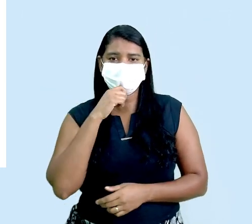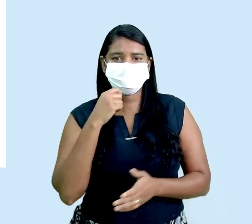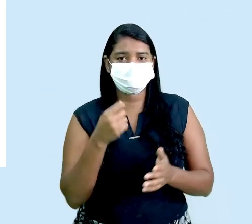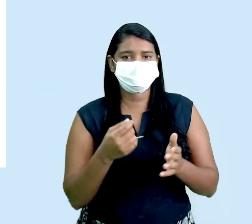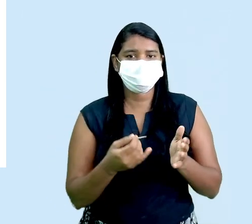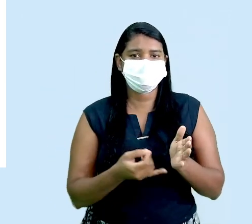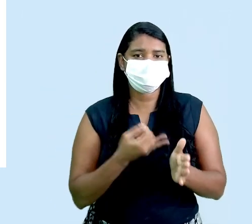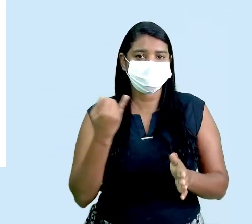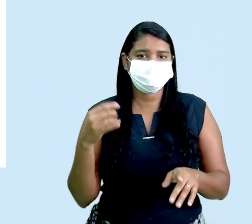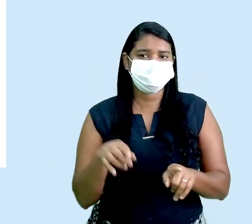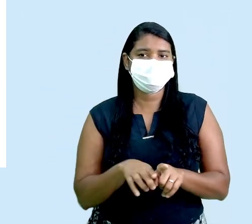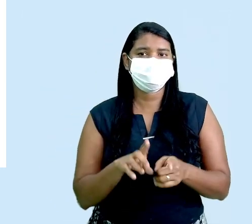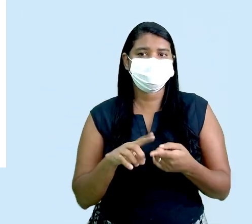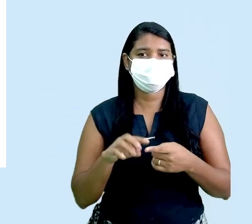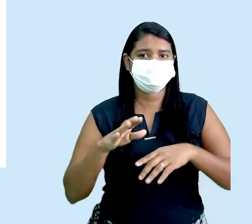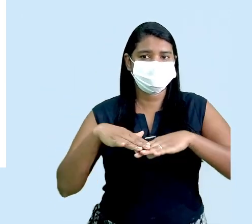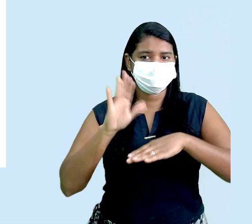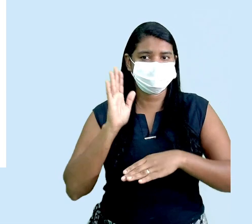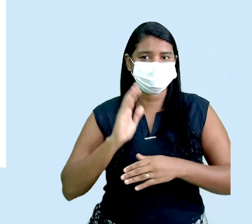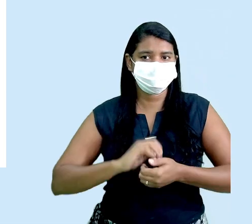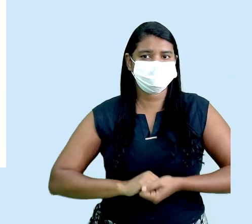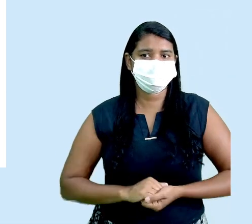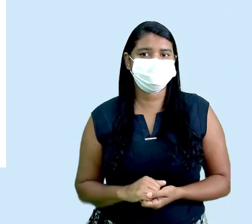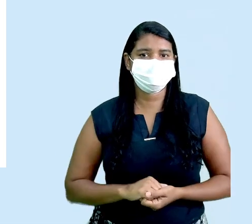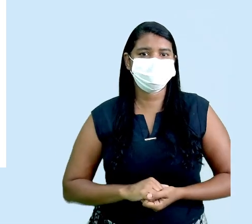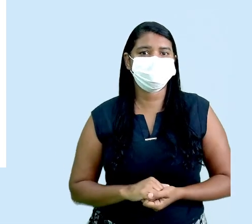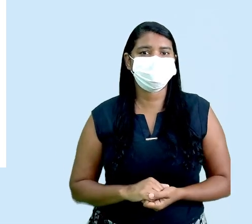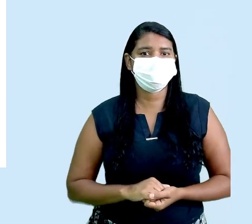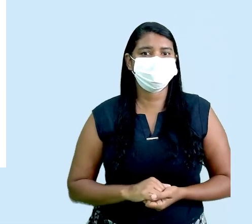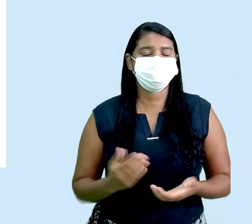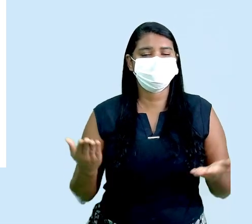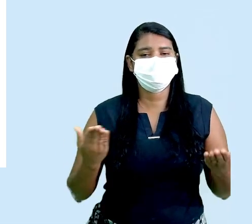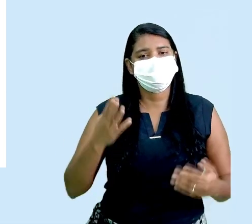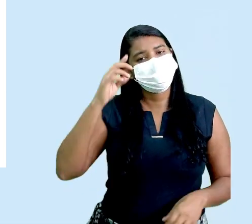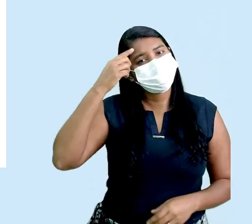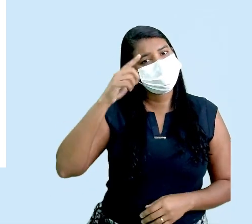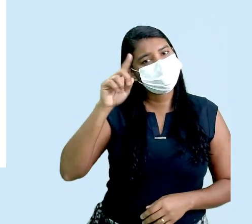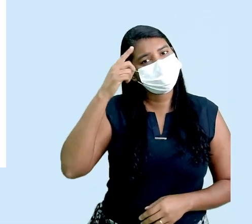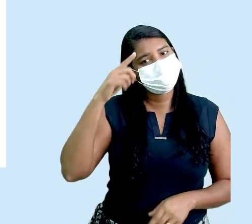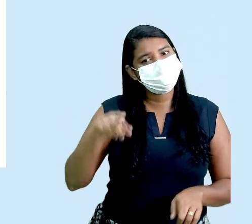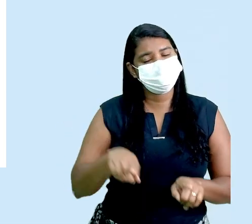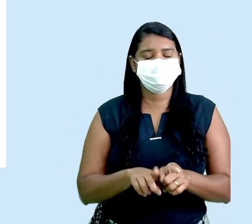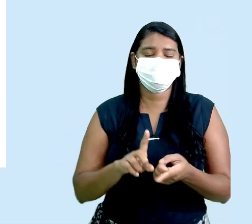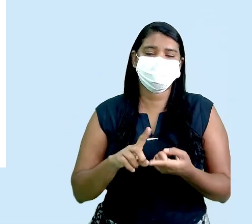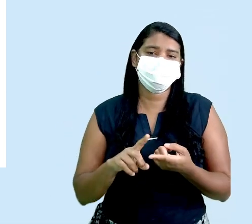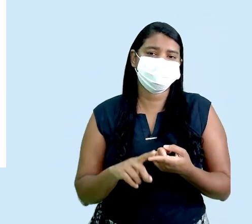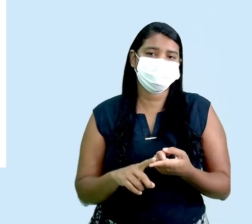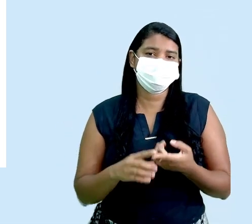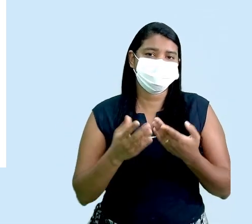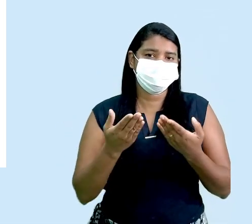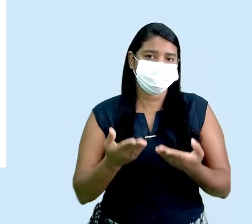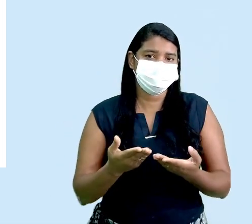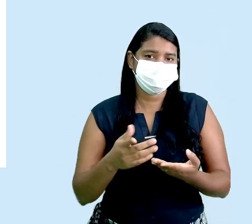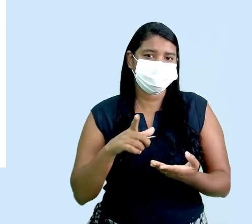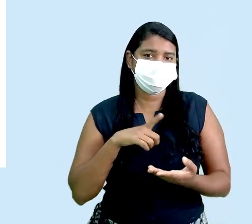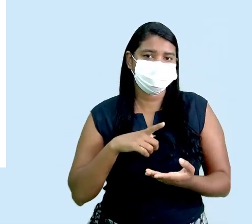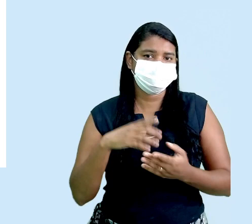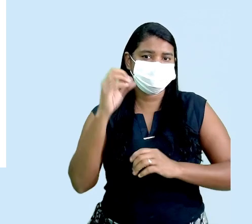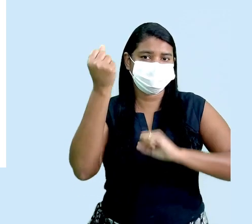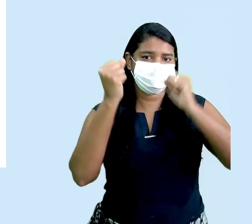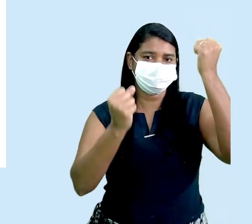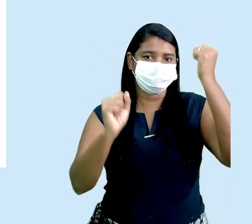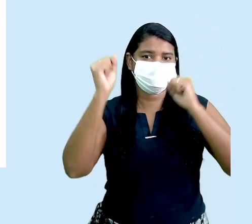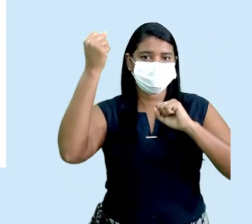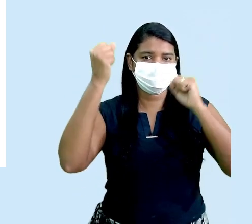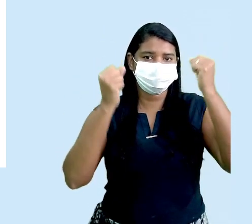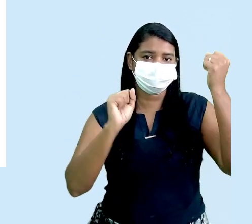pelos próprios, então valem muito mais, né? Mas hoje em dia você tem reproduções porque virou uma indústria,